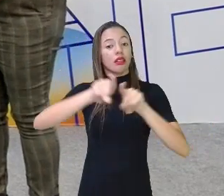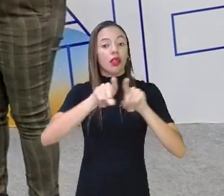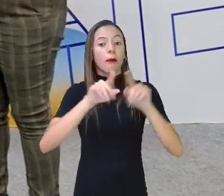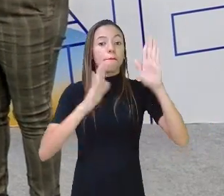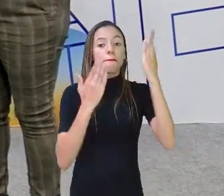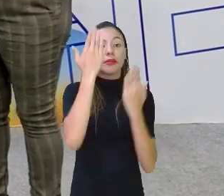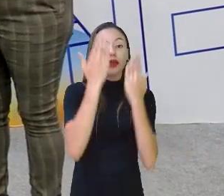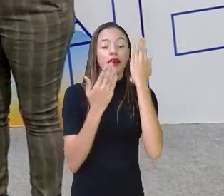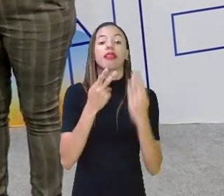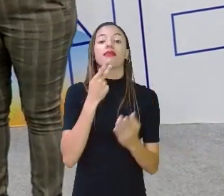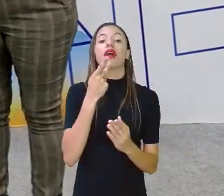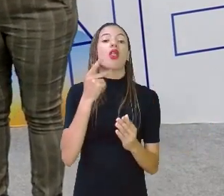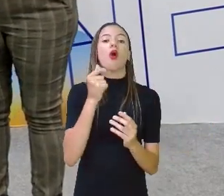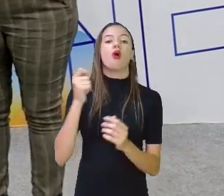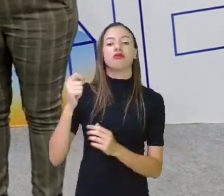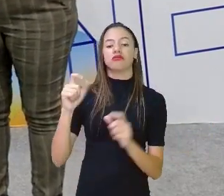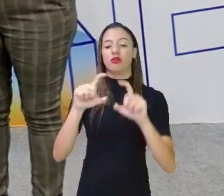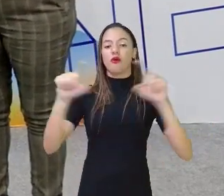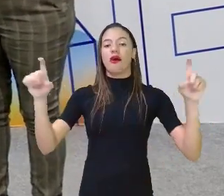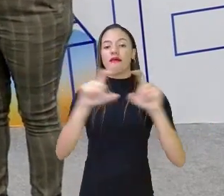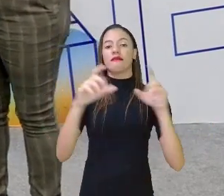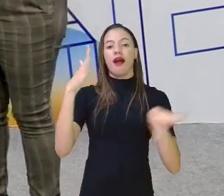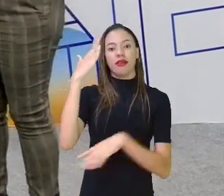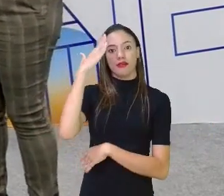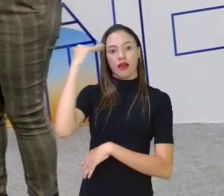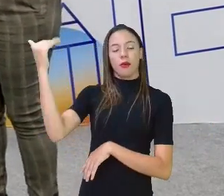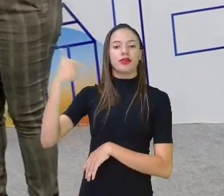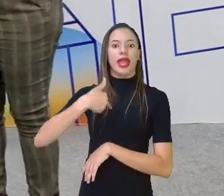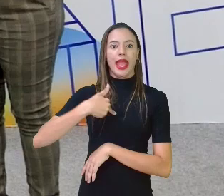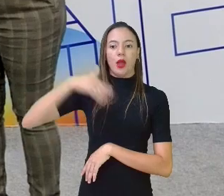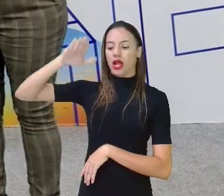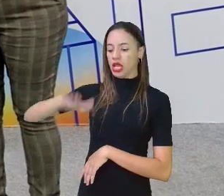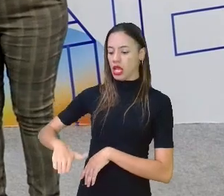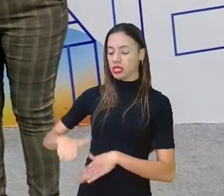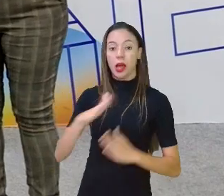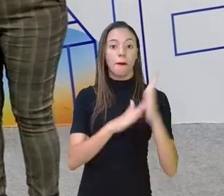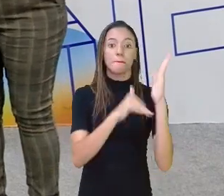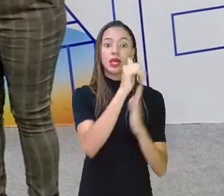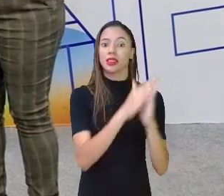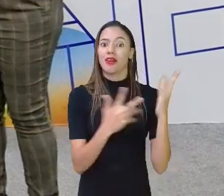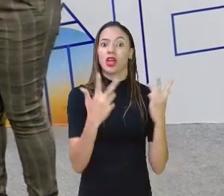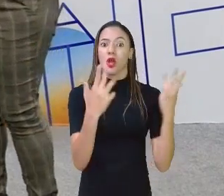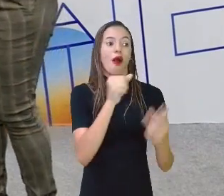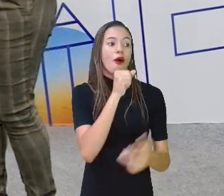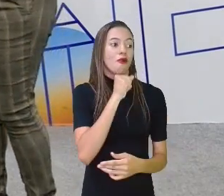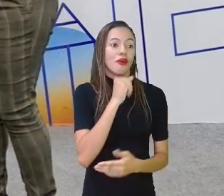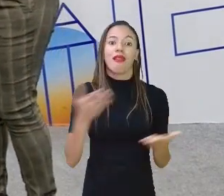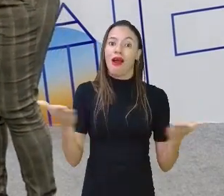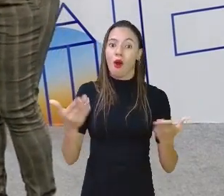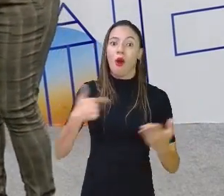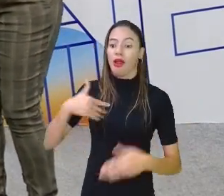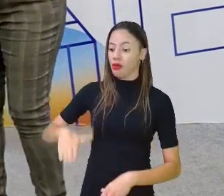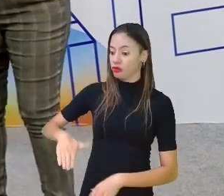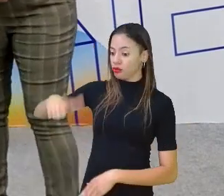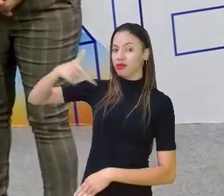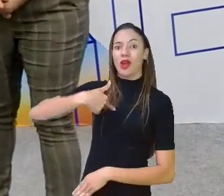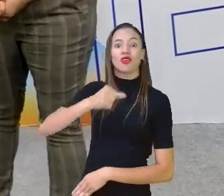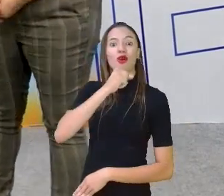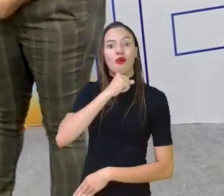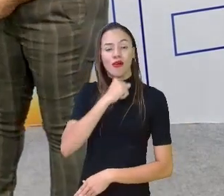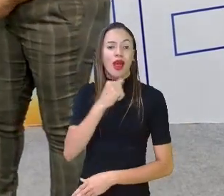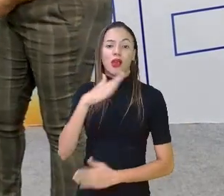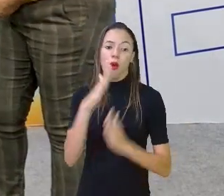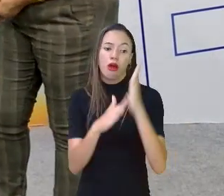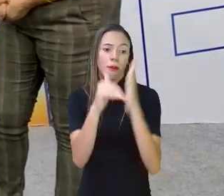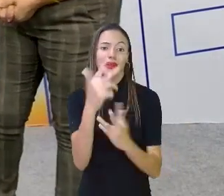aquela famosa frase, quando eu era criança, pintava como um velho. Agora que sou velho, pinto como um menino.